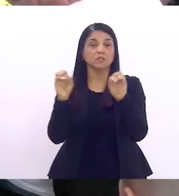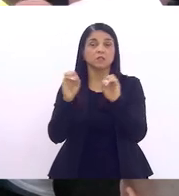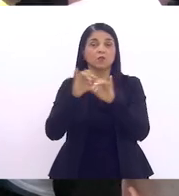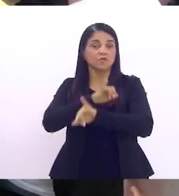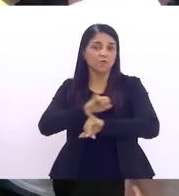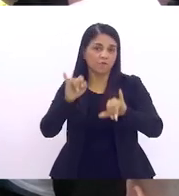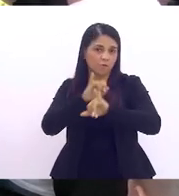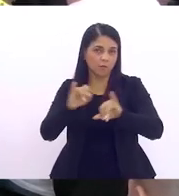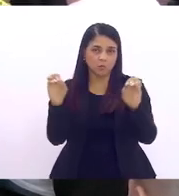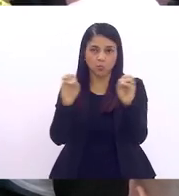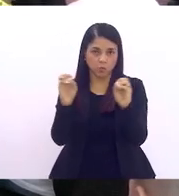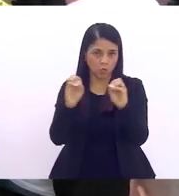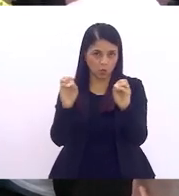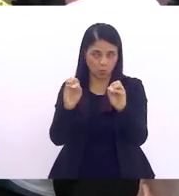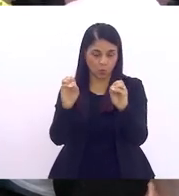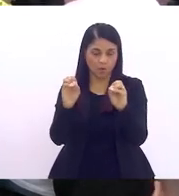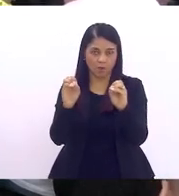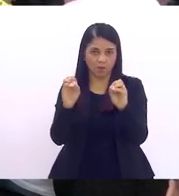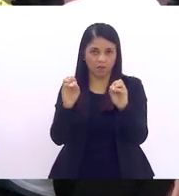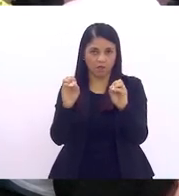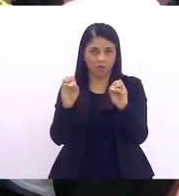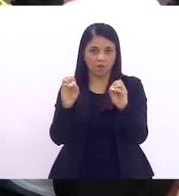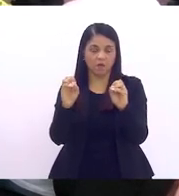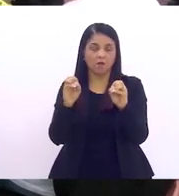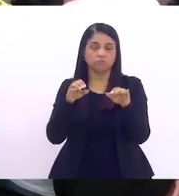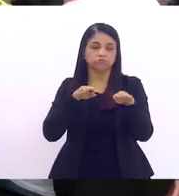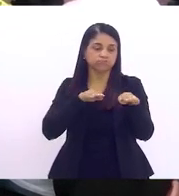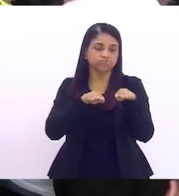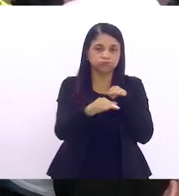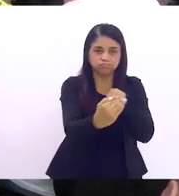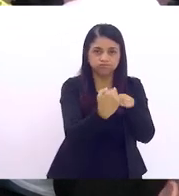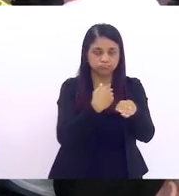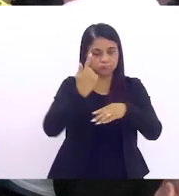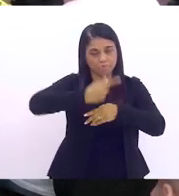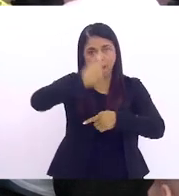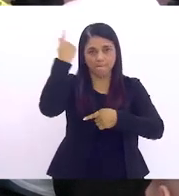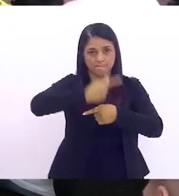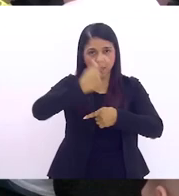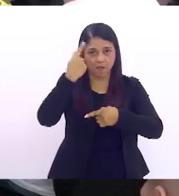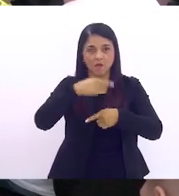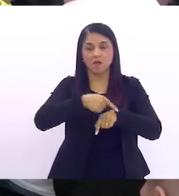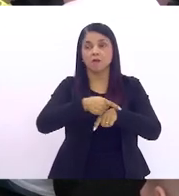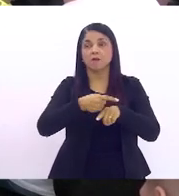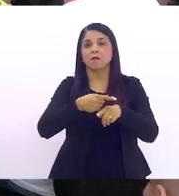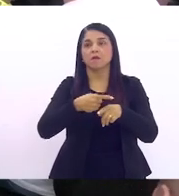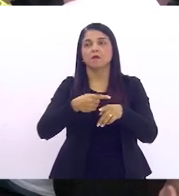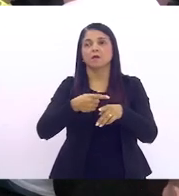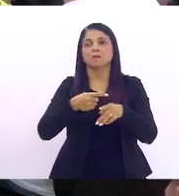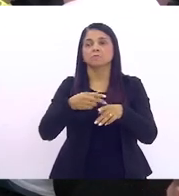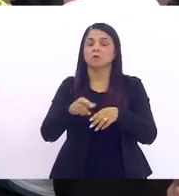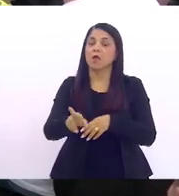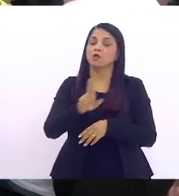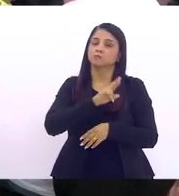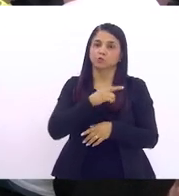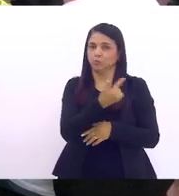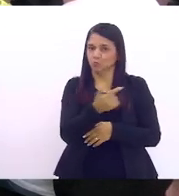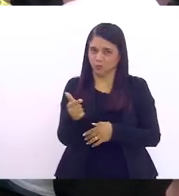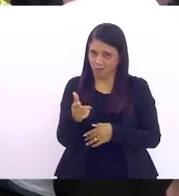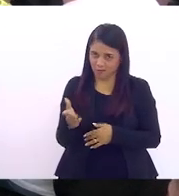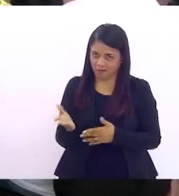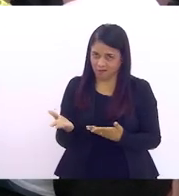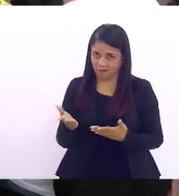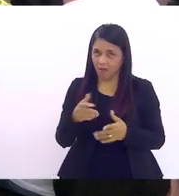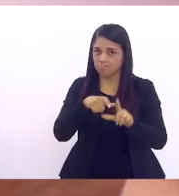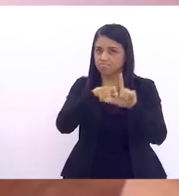daqueles que eventualmente são lá os os evasores lá da da do Pórtico enquanto não houver essa resposta é e outro